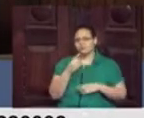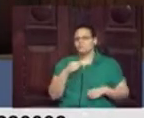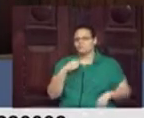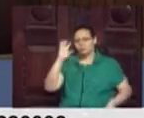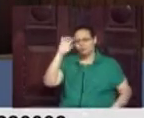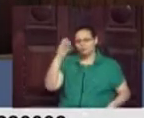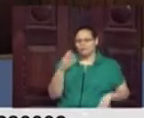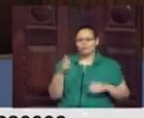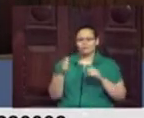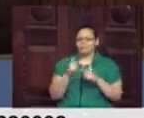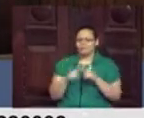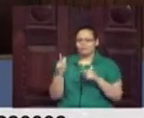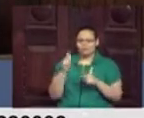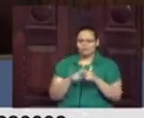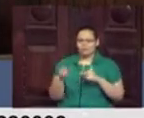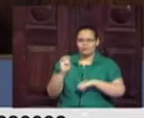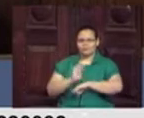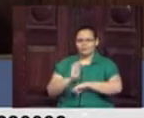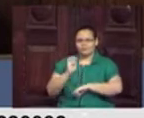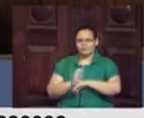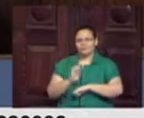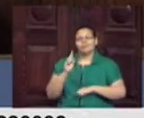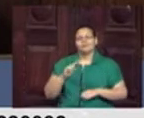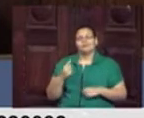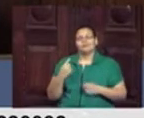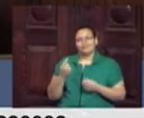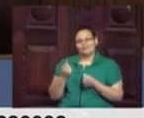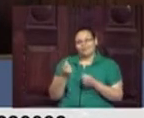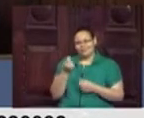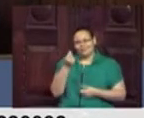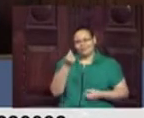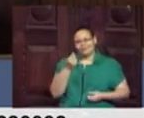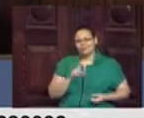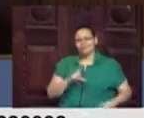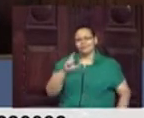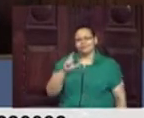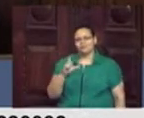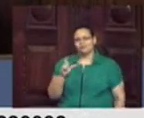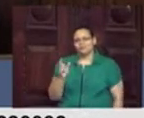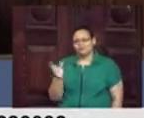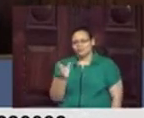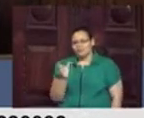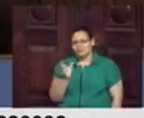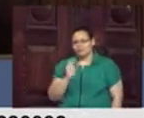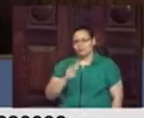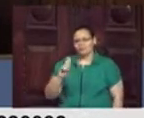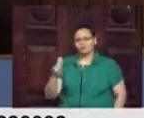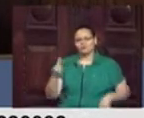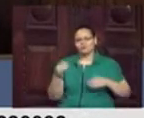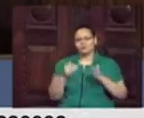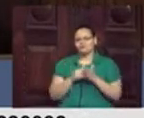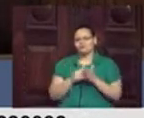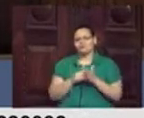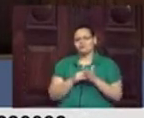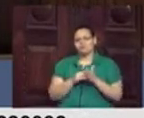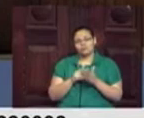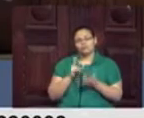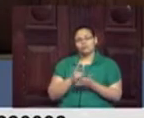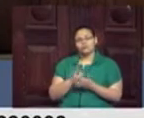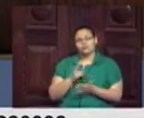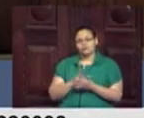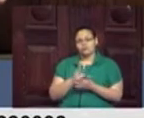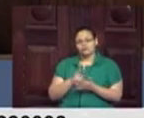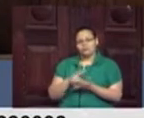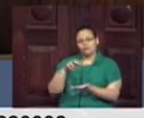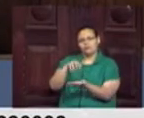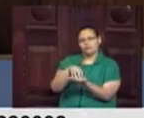resolver o problema do Estado, o poder financeiro do Estado, aumentando o bilhete único, restringindo o bilhete único e mantendo a mamata da